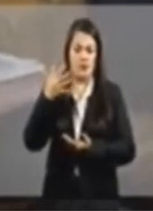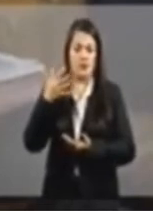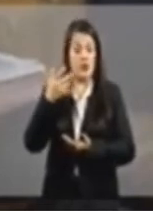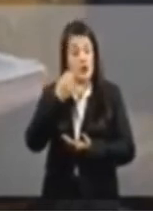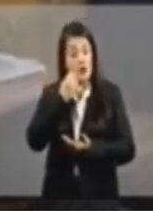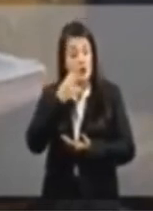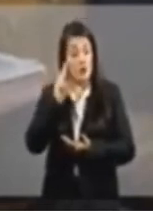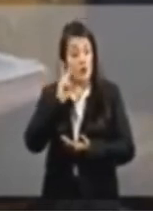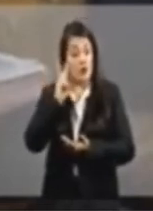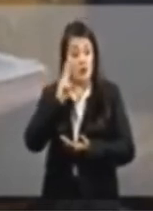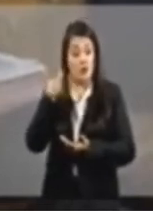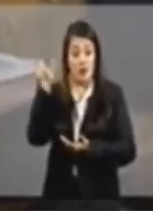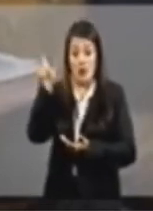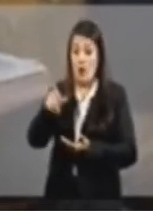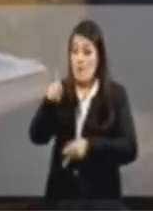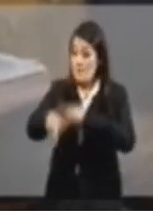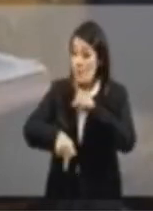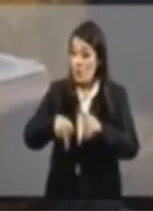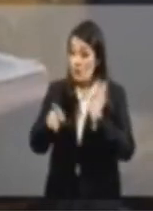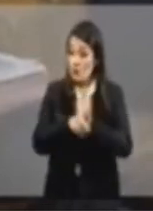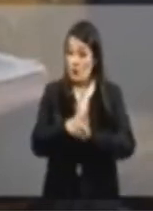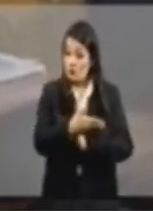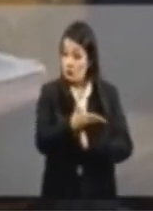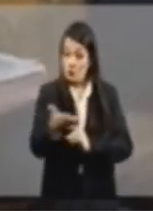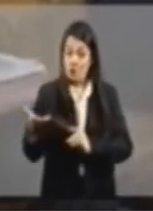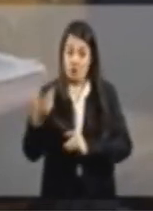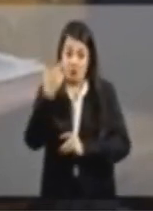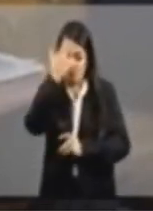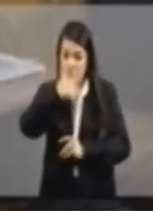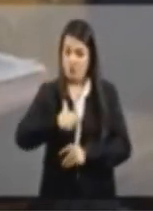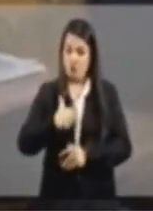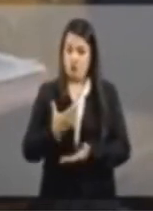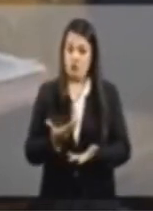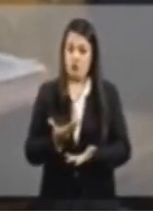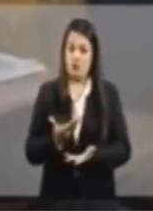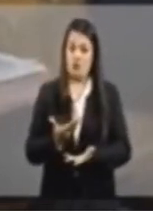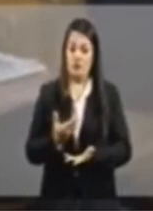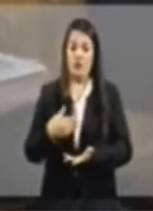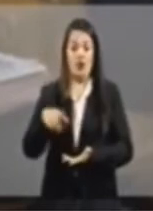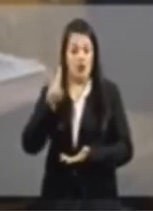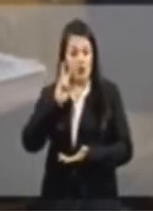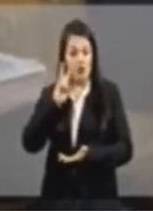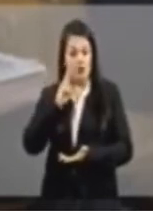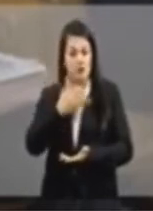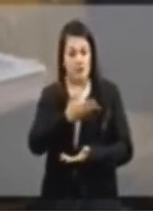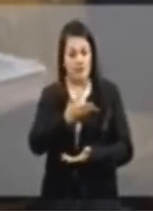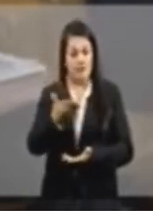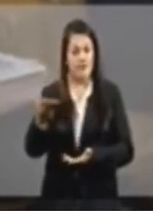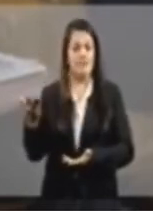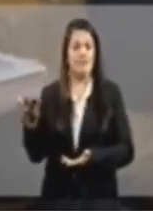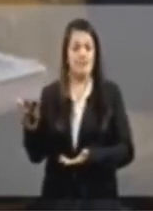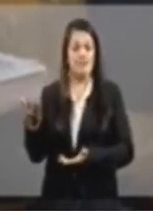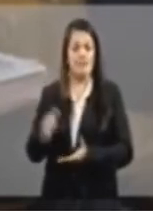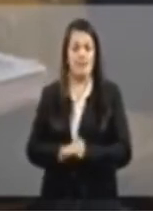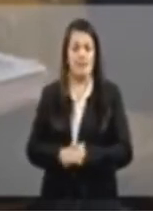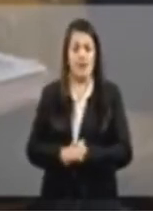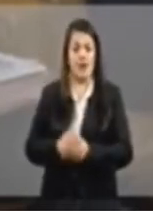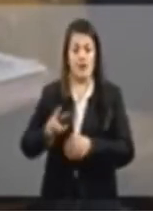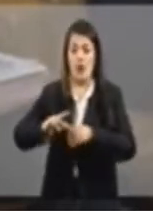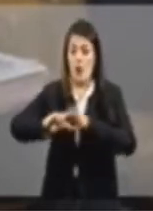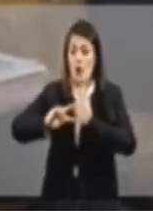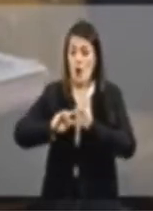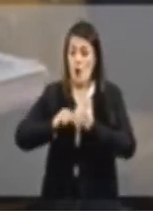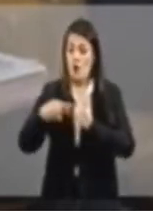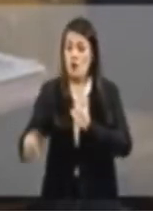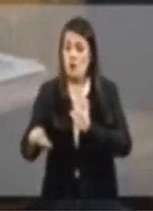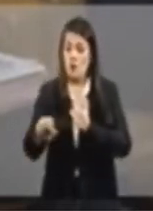continua sendo seu povo ea banda e lembrava disso mas vai além é impedido